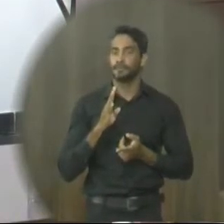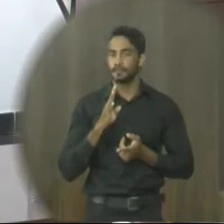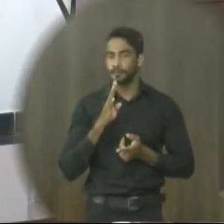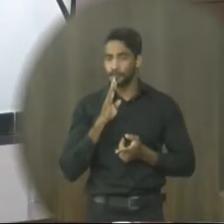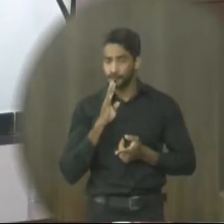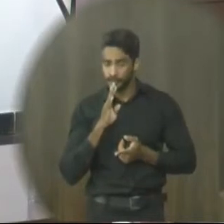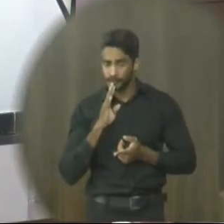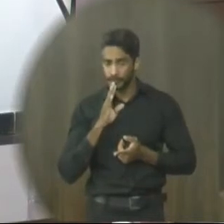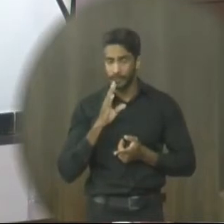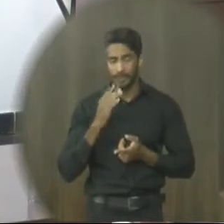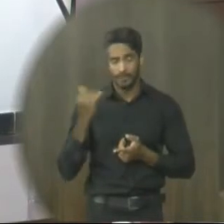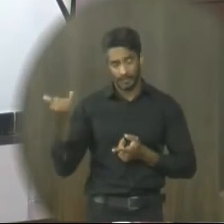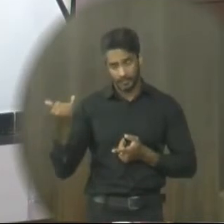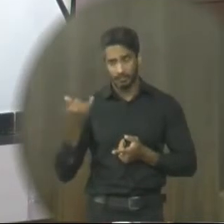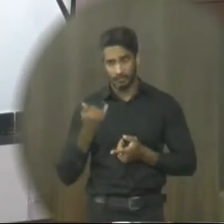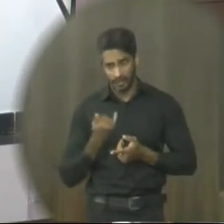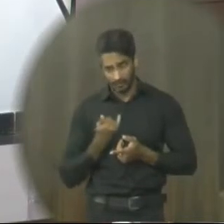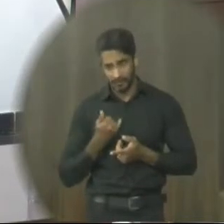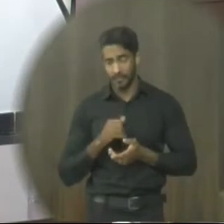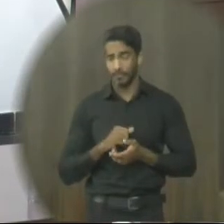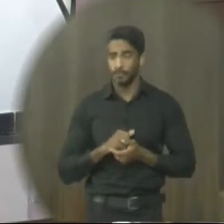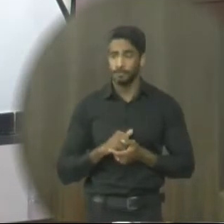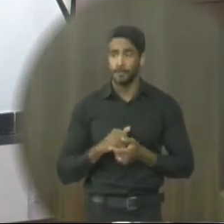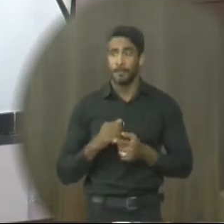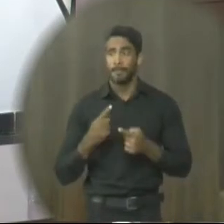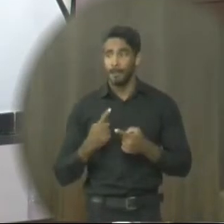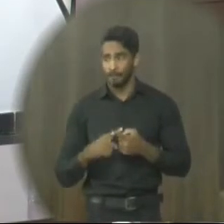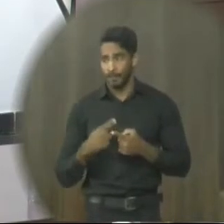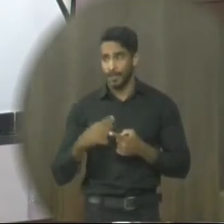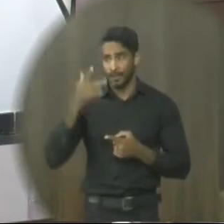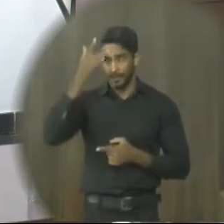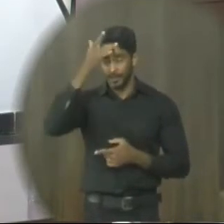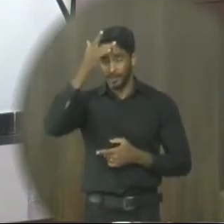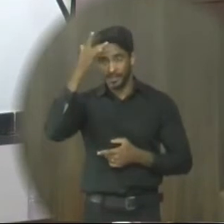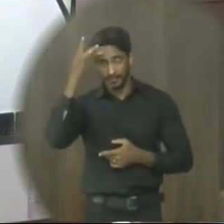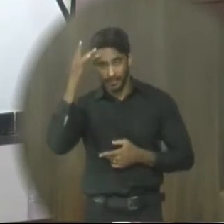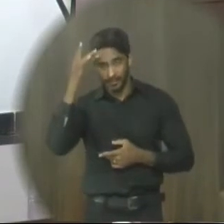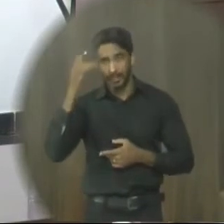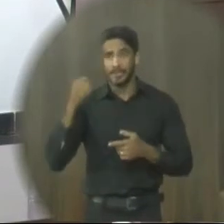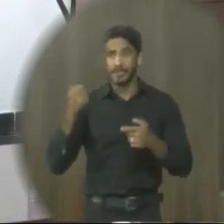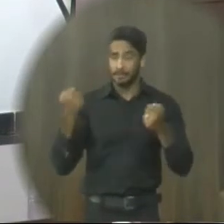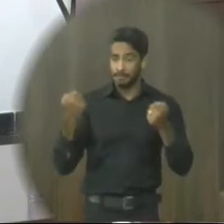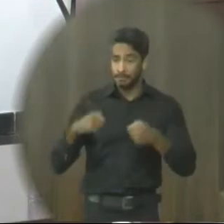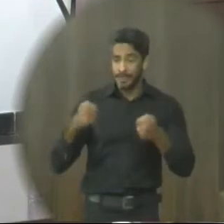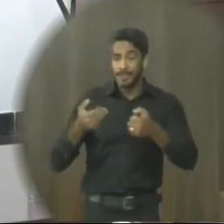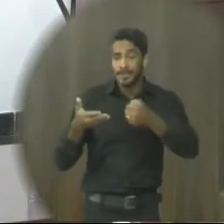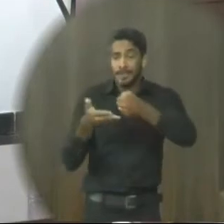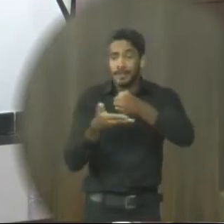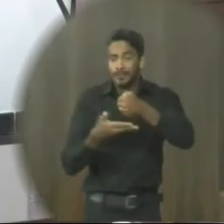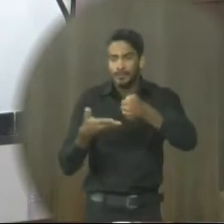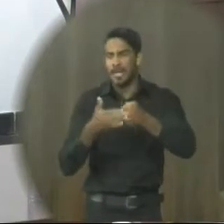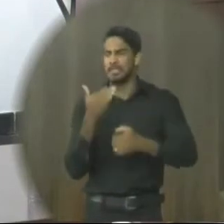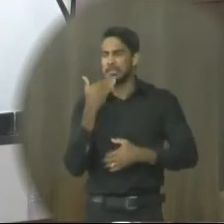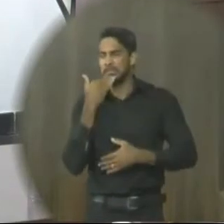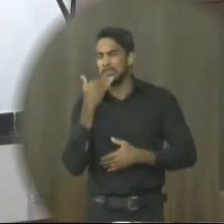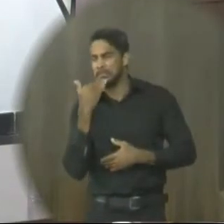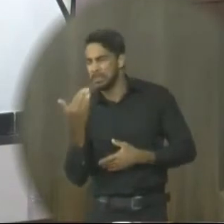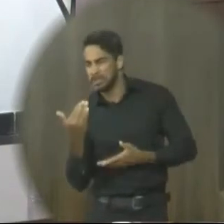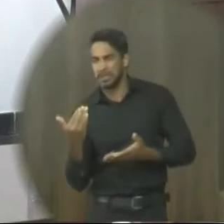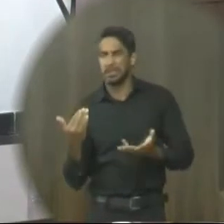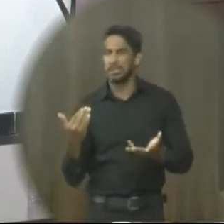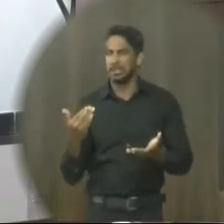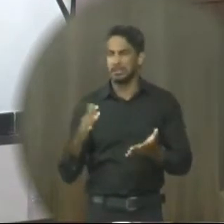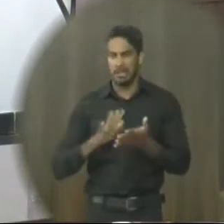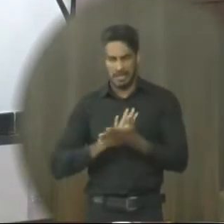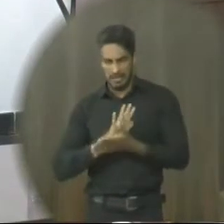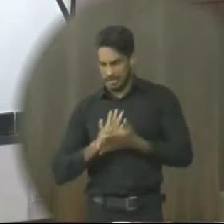desse fato que ele me falou, né? Porque aqueles moradores ali, eles precisam do básico, eles não estão pedindo